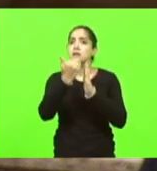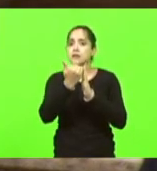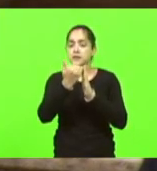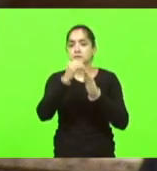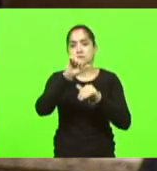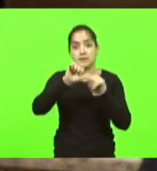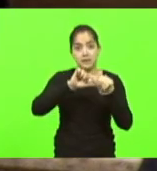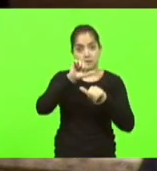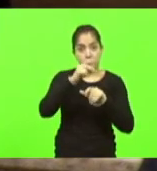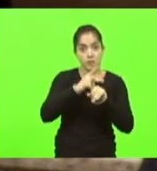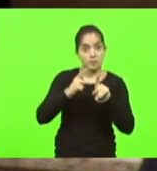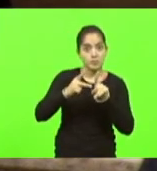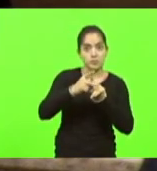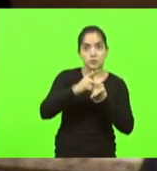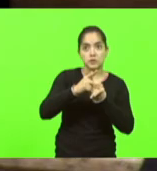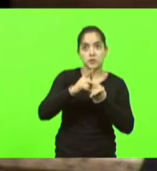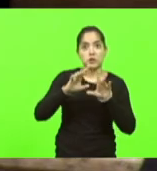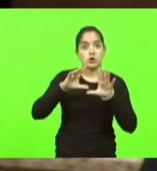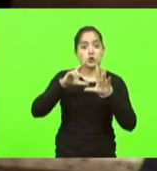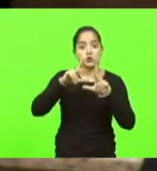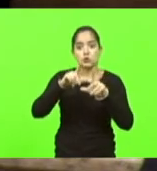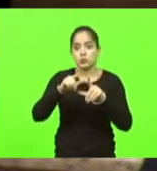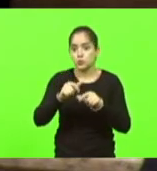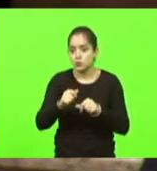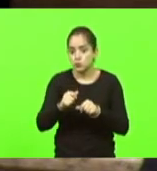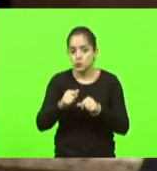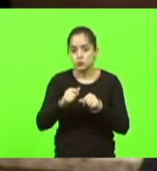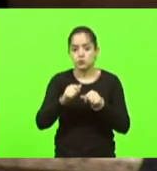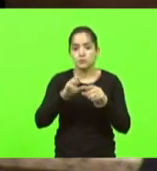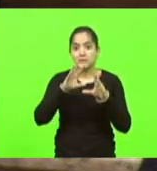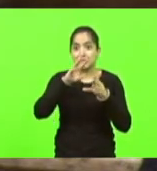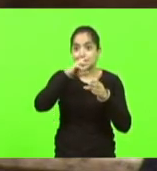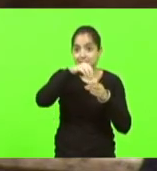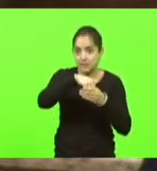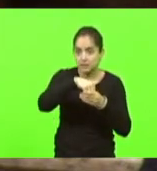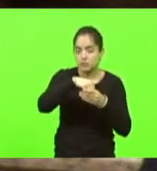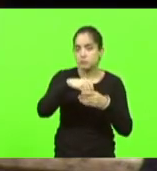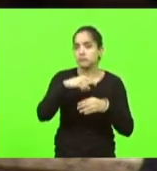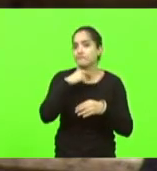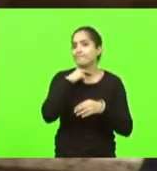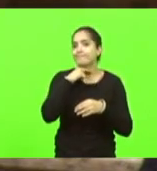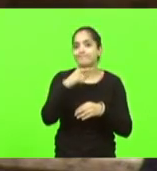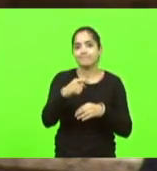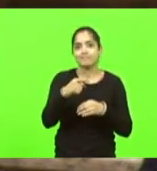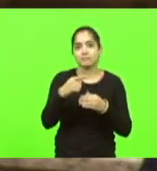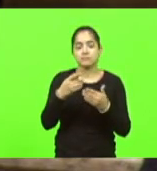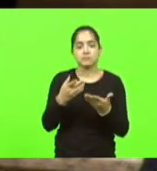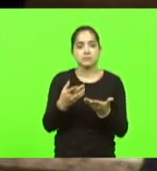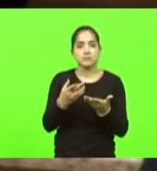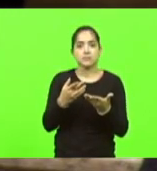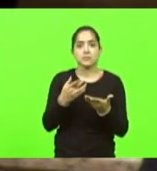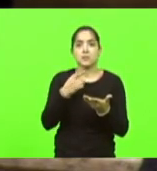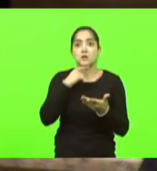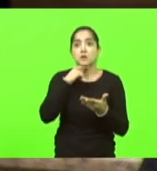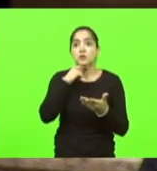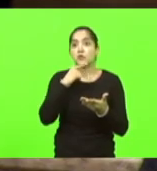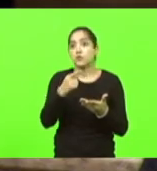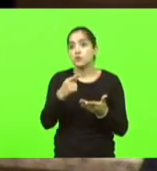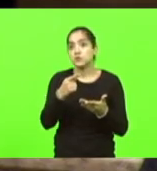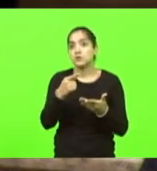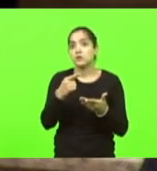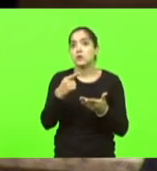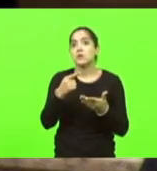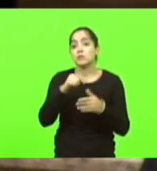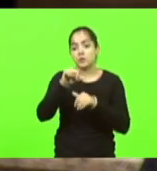Previdência porque tudo não vai dar para fazer dentro da reforma e eu não consigo eu não consigo porque daí a